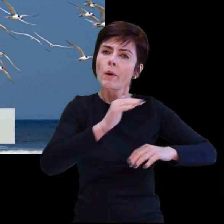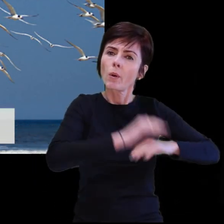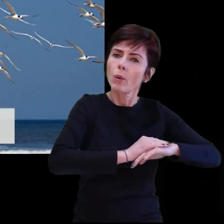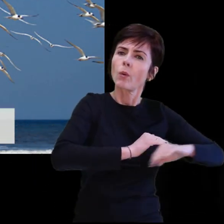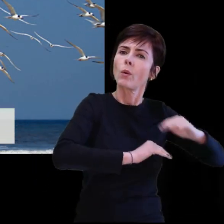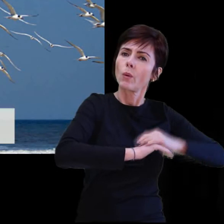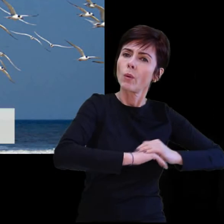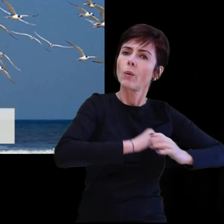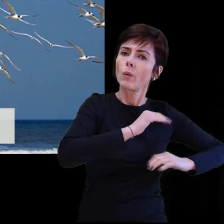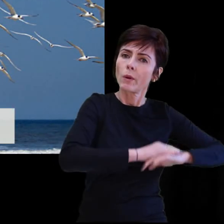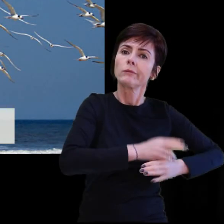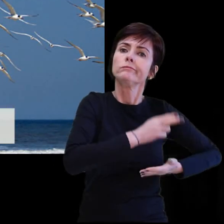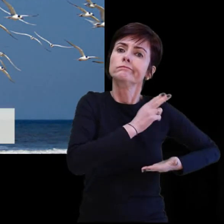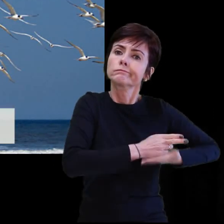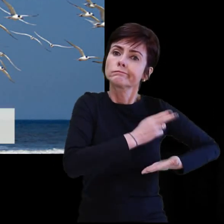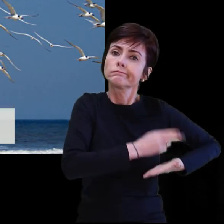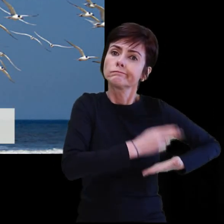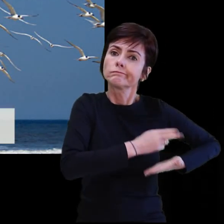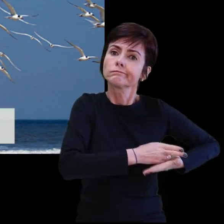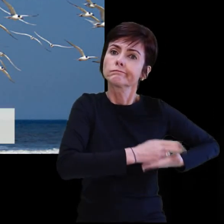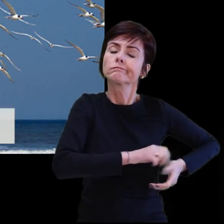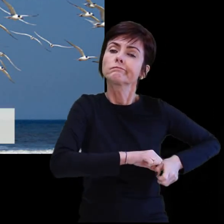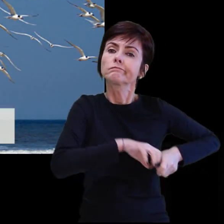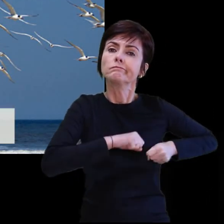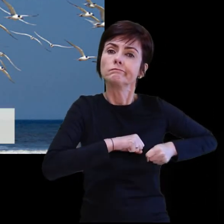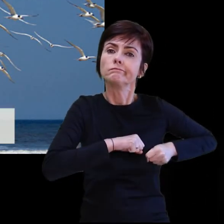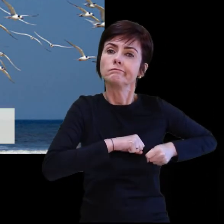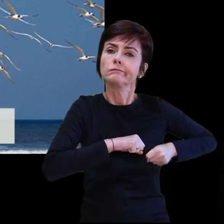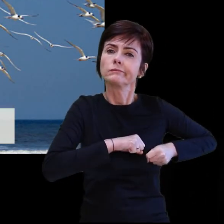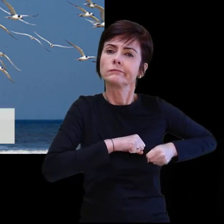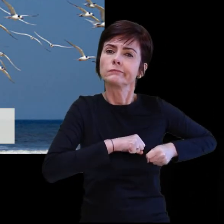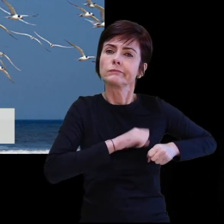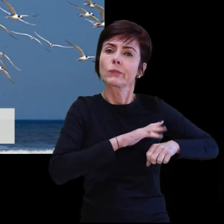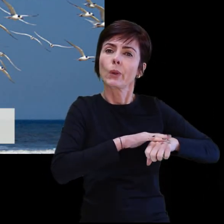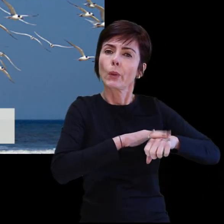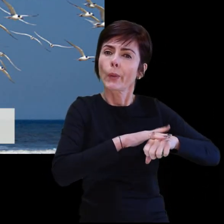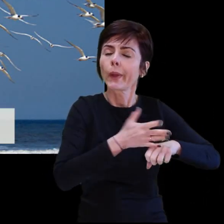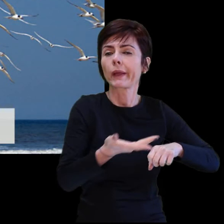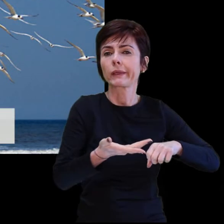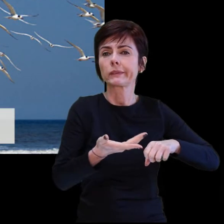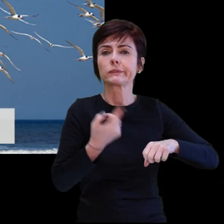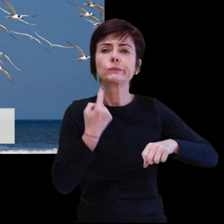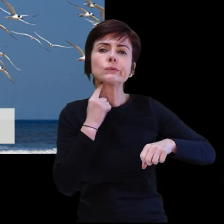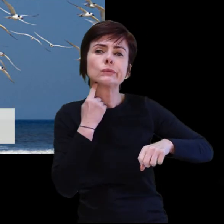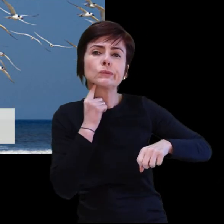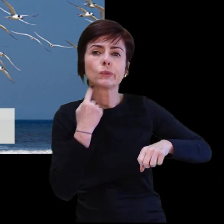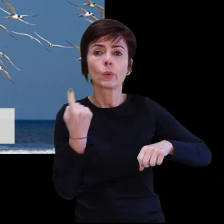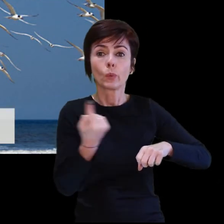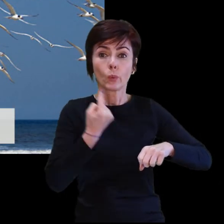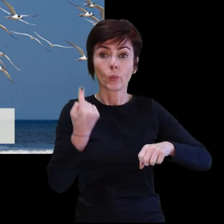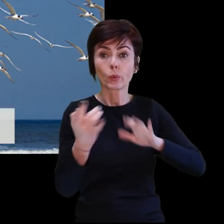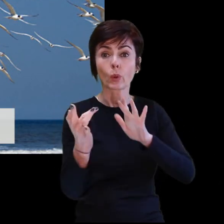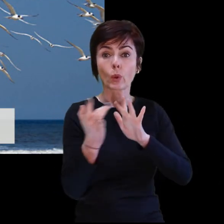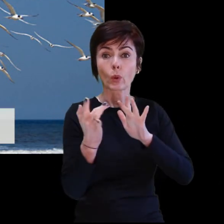fica ali por mais tempo causando esse dano aos organismos, né, causando aquilo que a gente chama de toxicidade aguda.